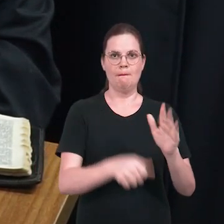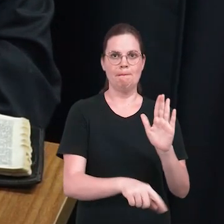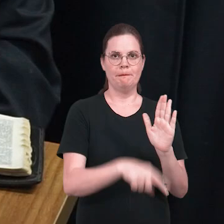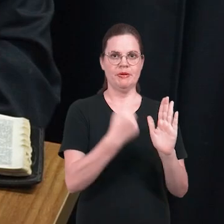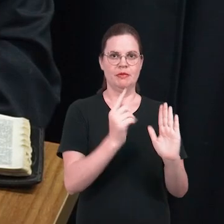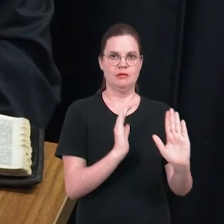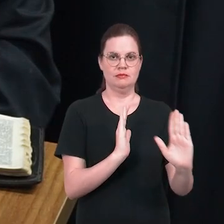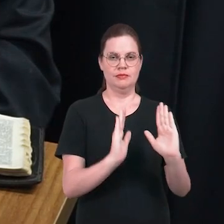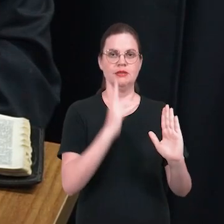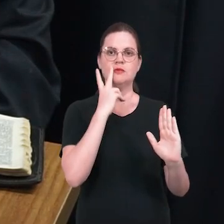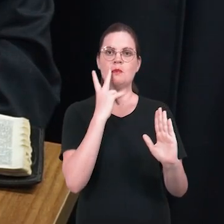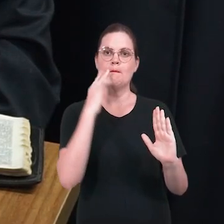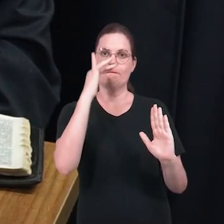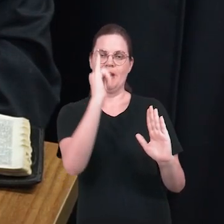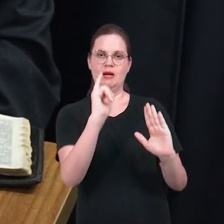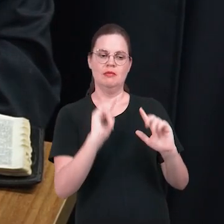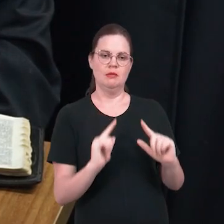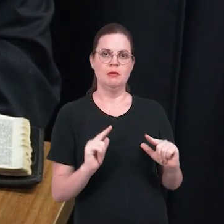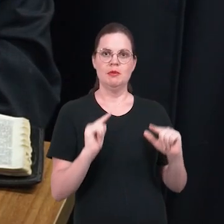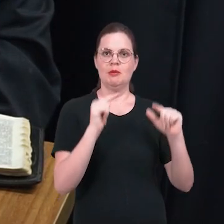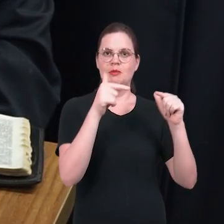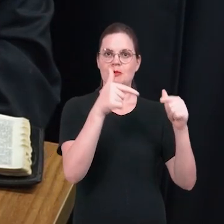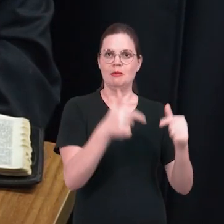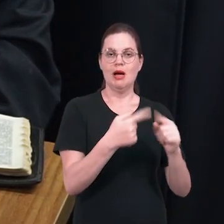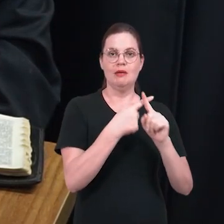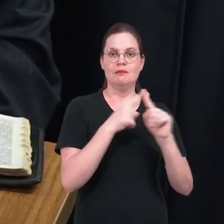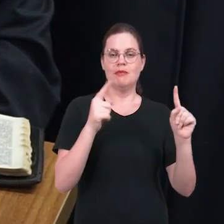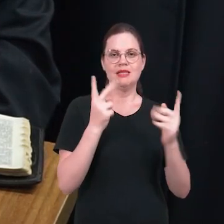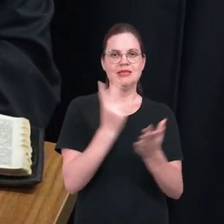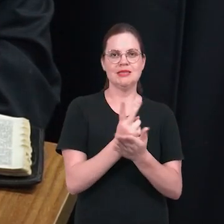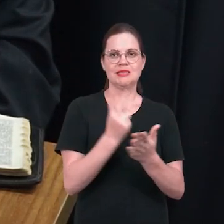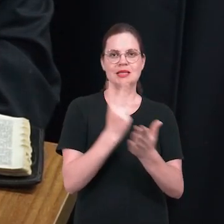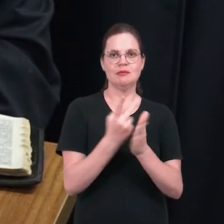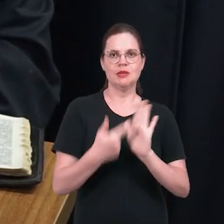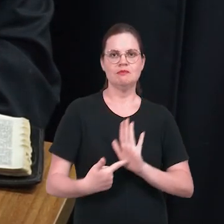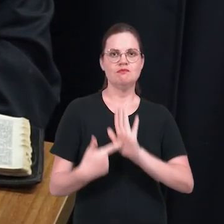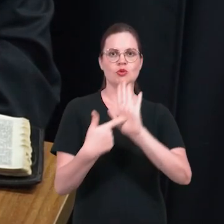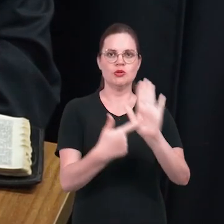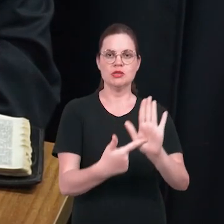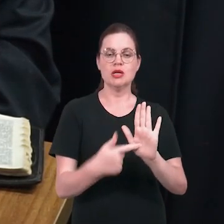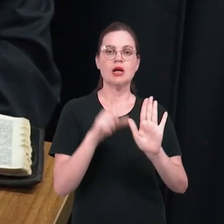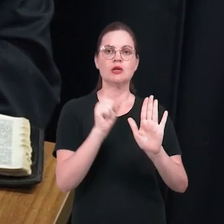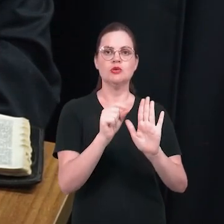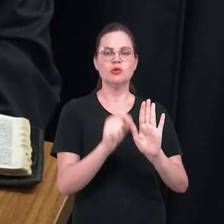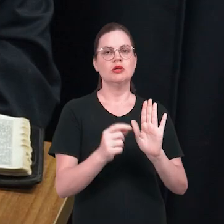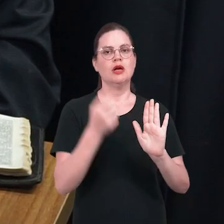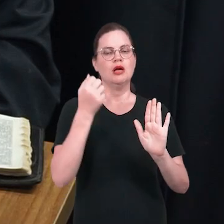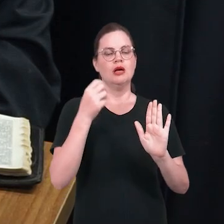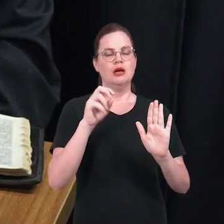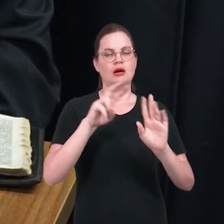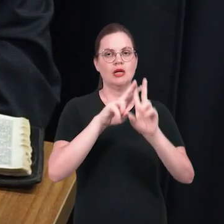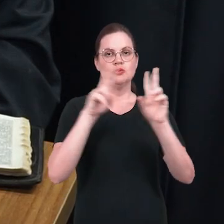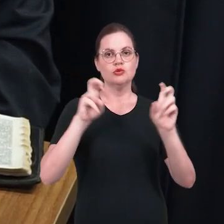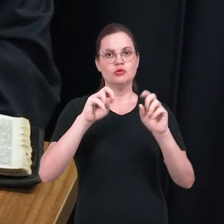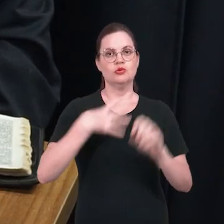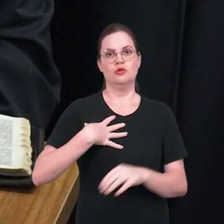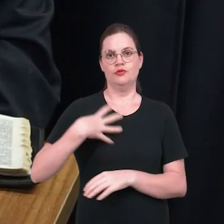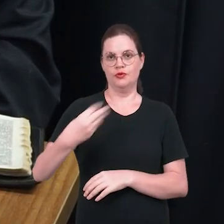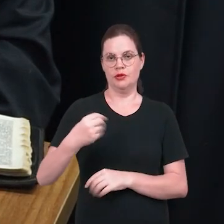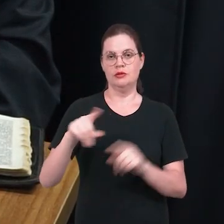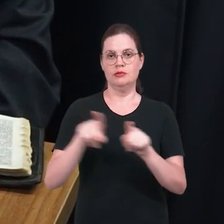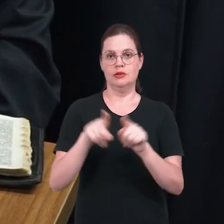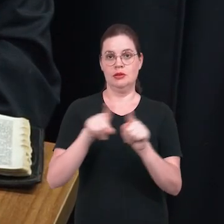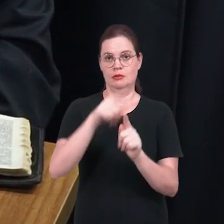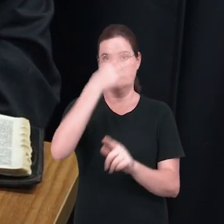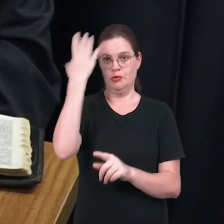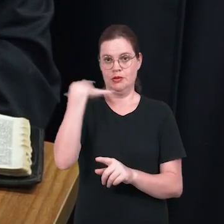se revela, mas ele vai apontando para as pessoas do Filho e do Espírito Santo desde o início, não